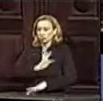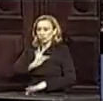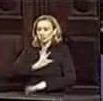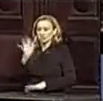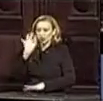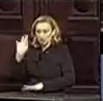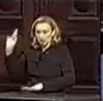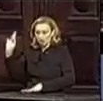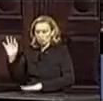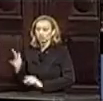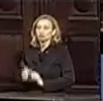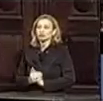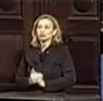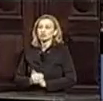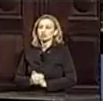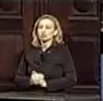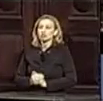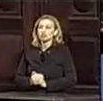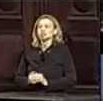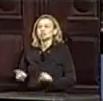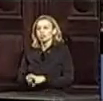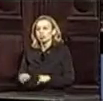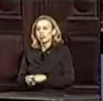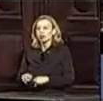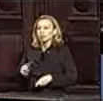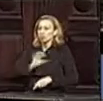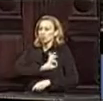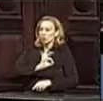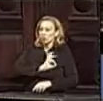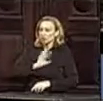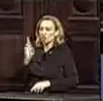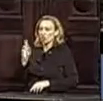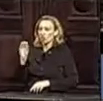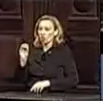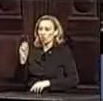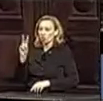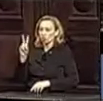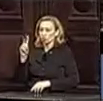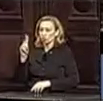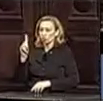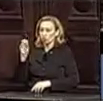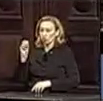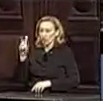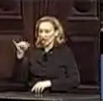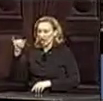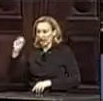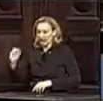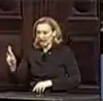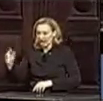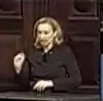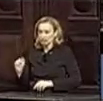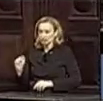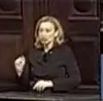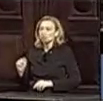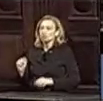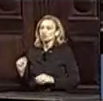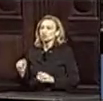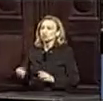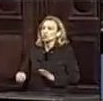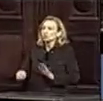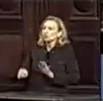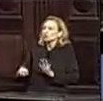com a Polícia Rodoviária Federal, mas de uma forma menos